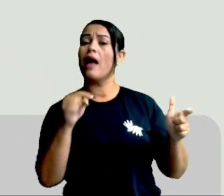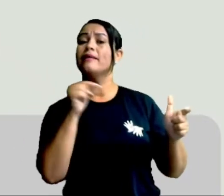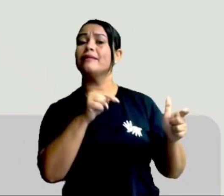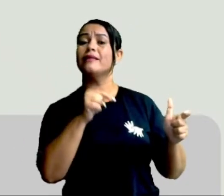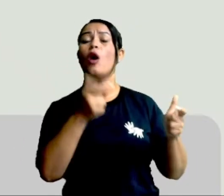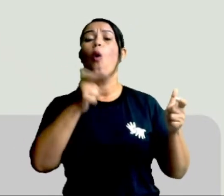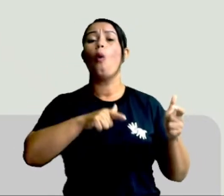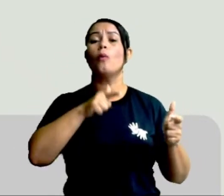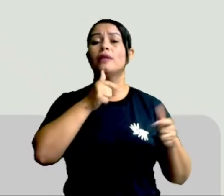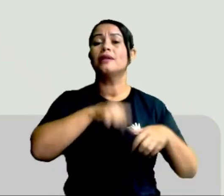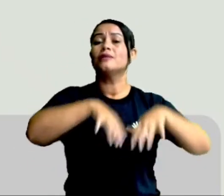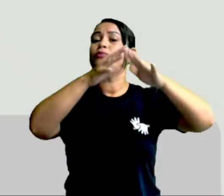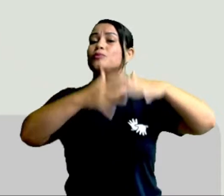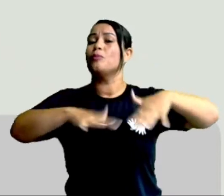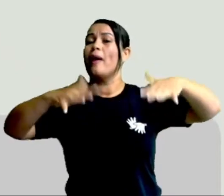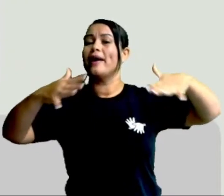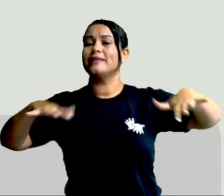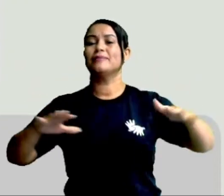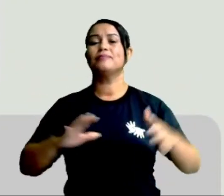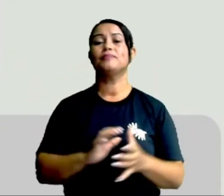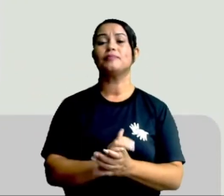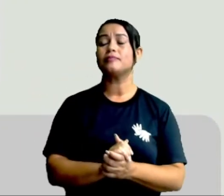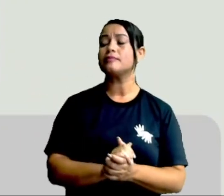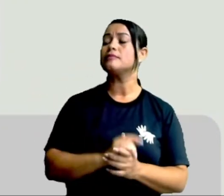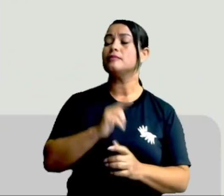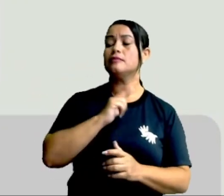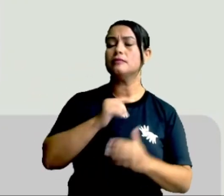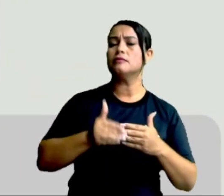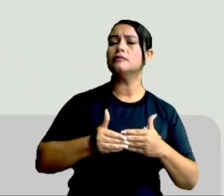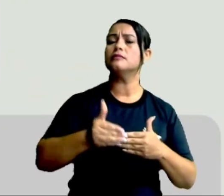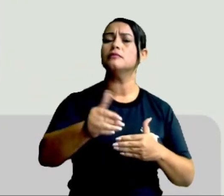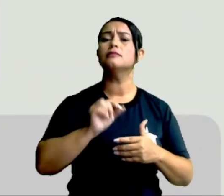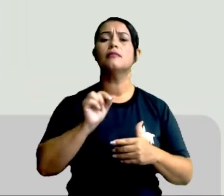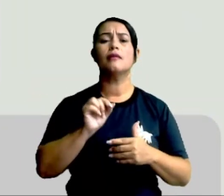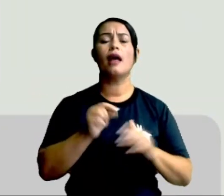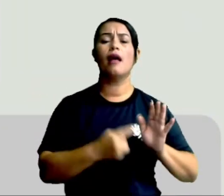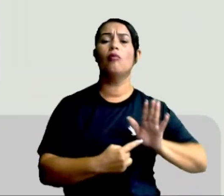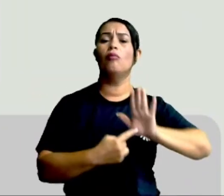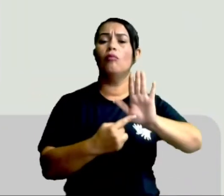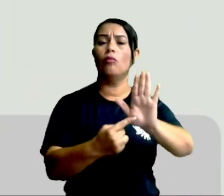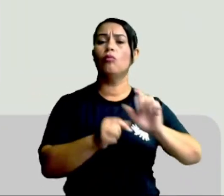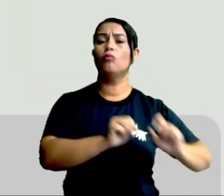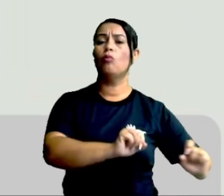nos oceanos, não é isso? E a partir daí a gente consegue trazer